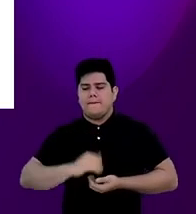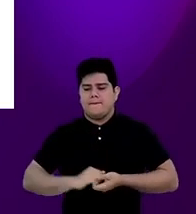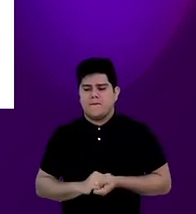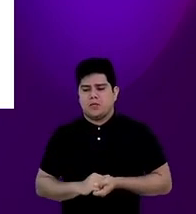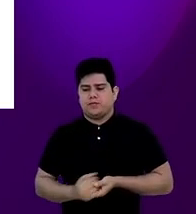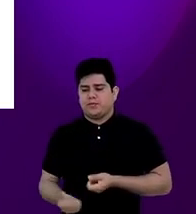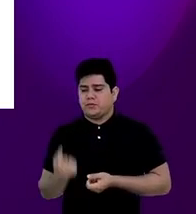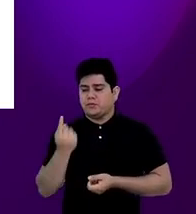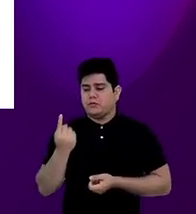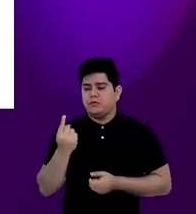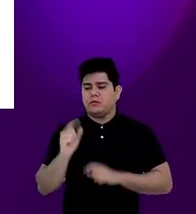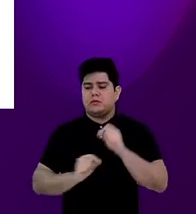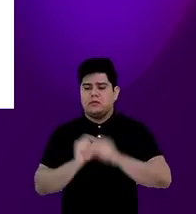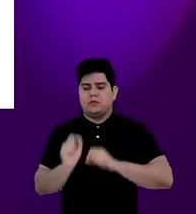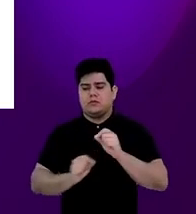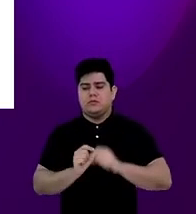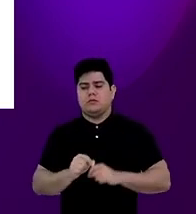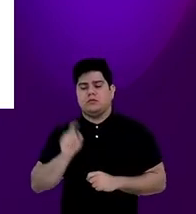de